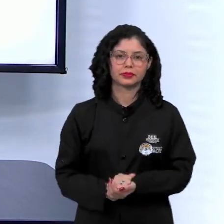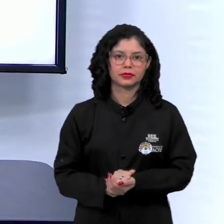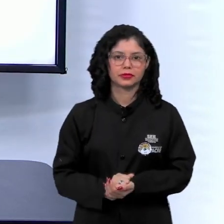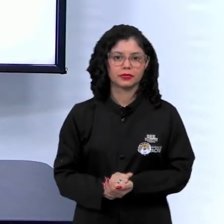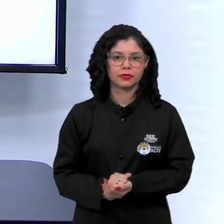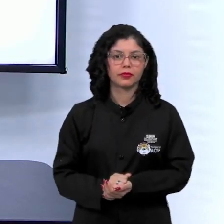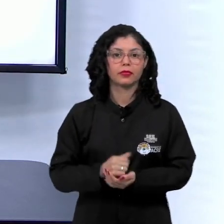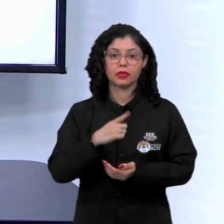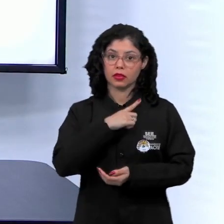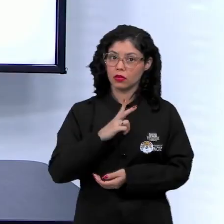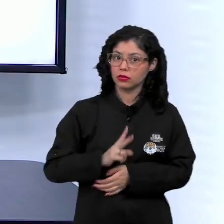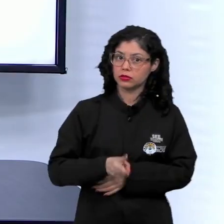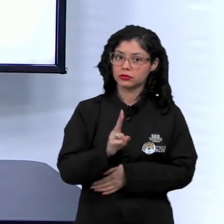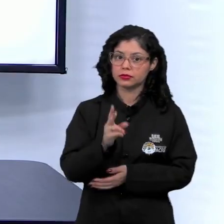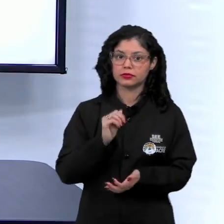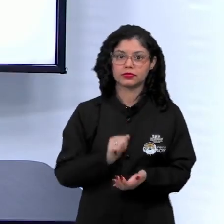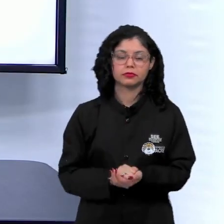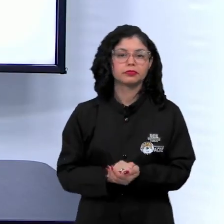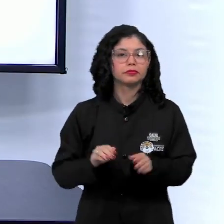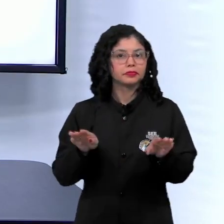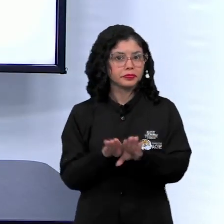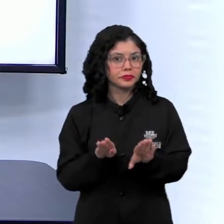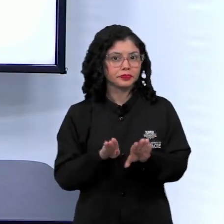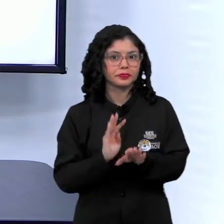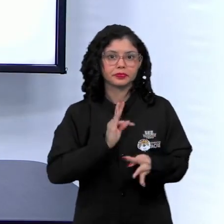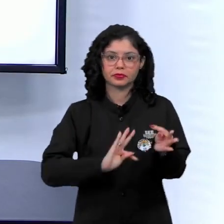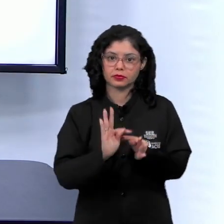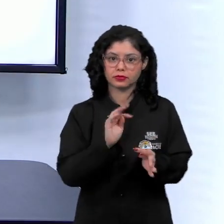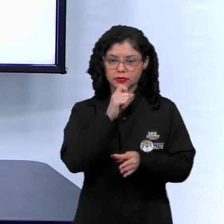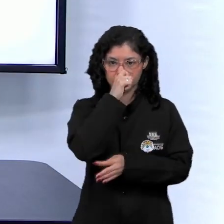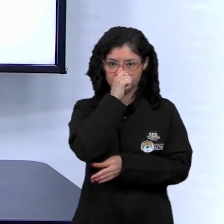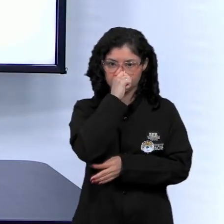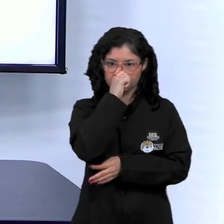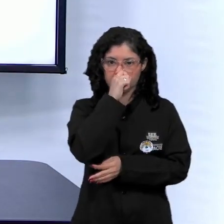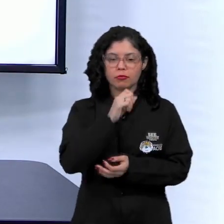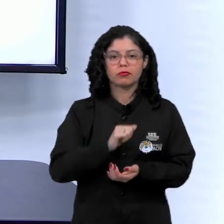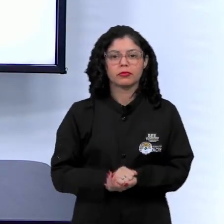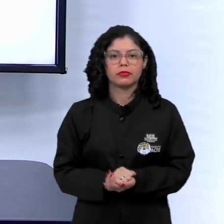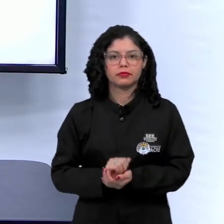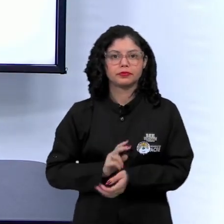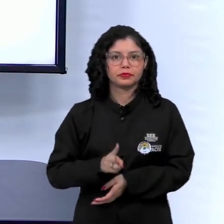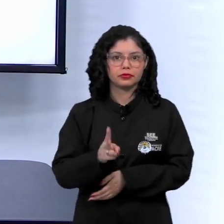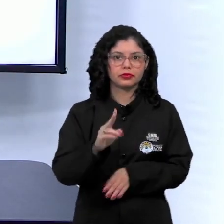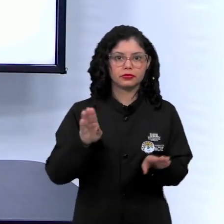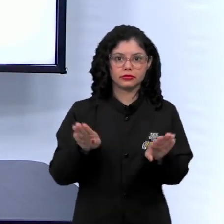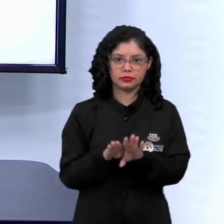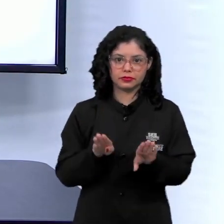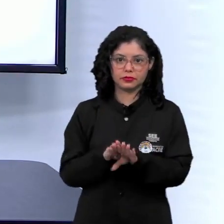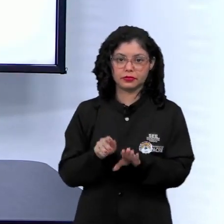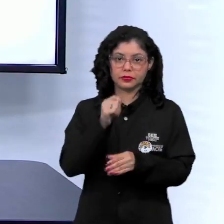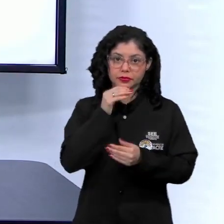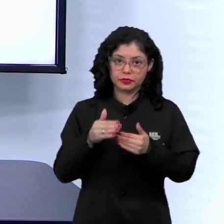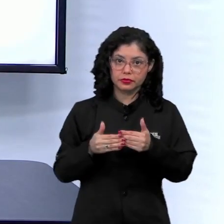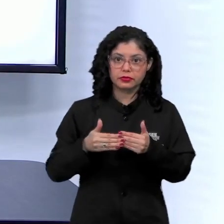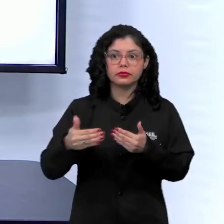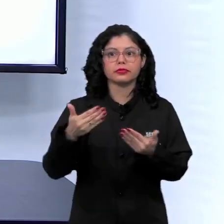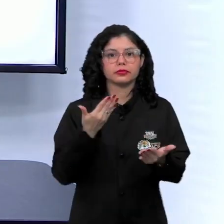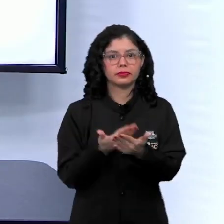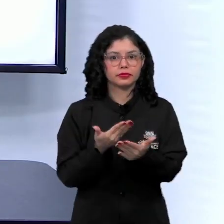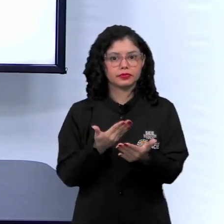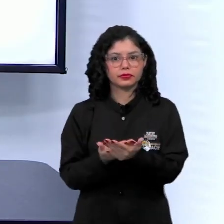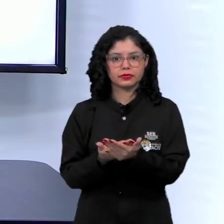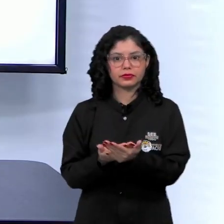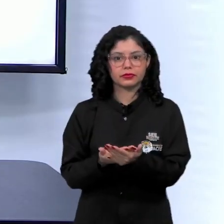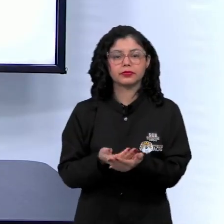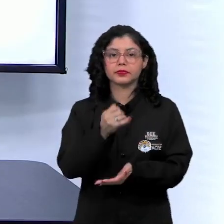a tendência é que essas ferramentas tecnológicas, elas continuem avançando. A nossa aula